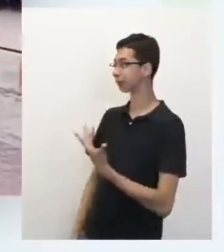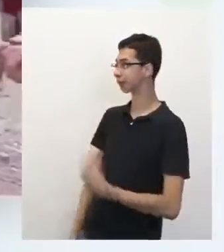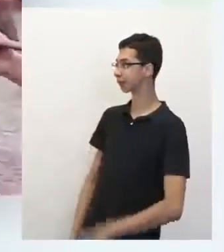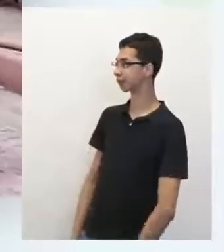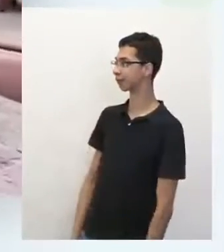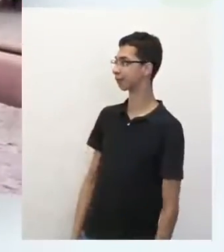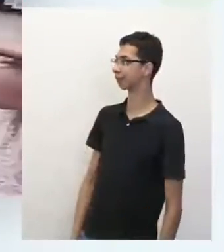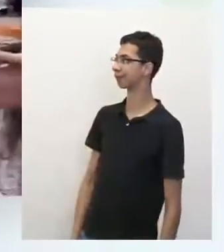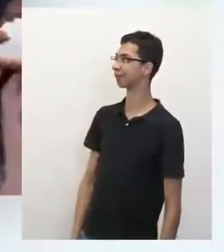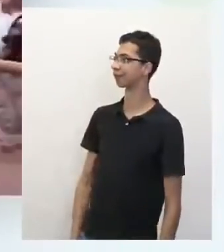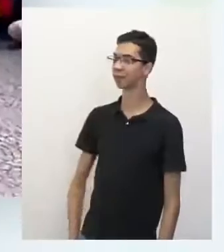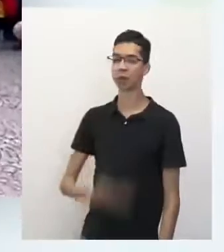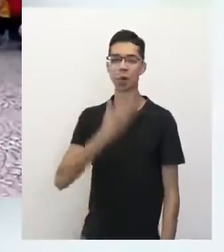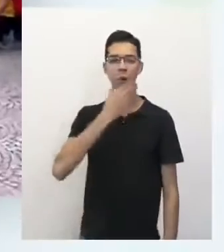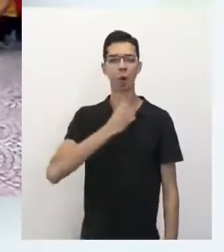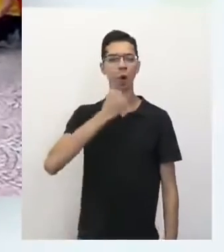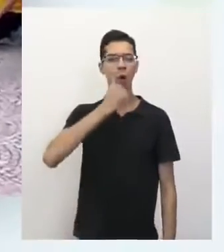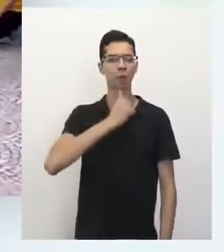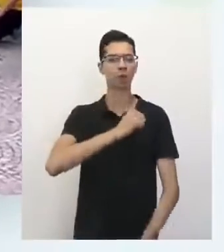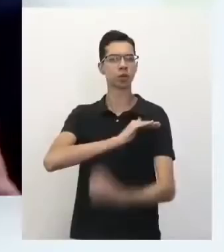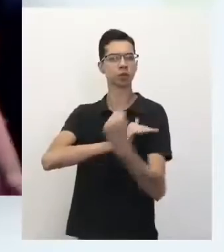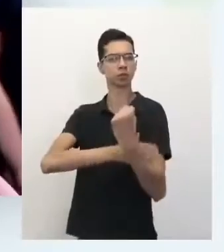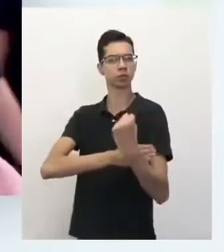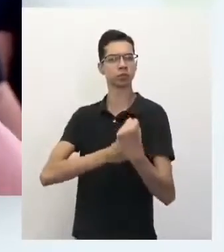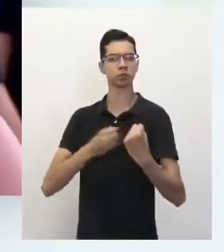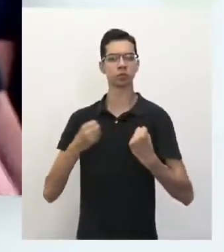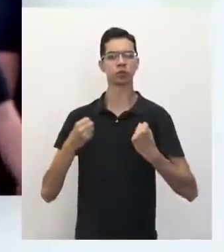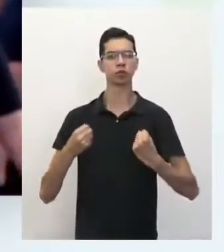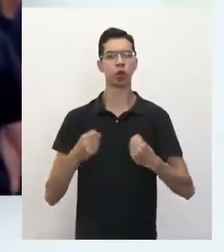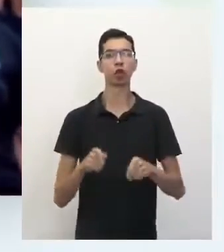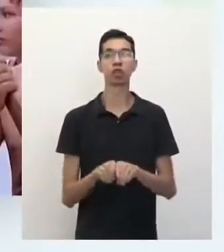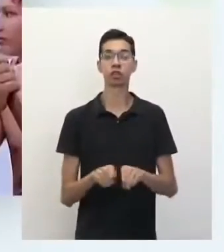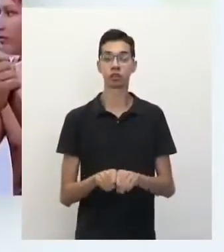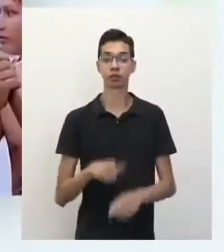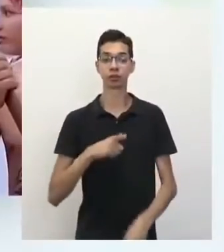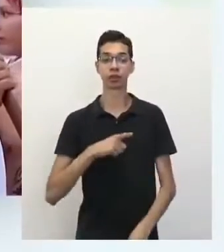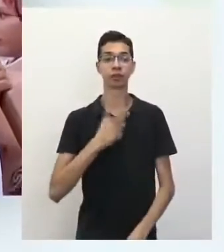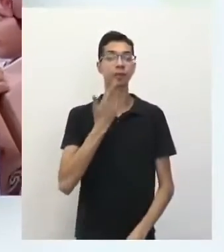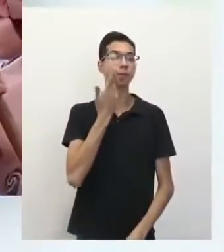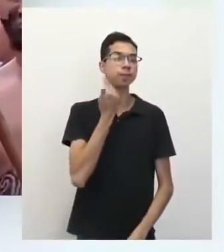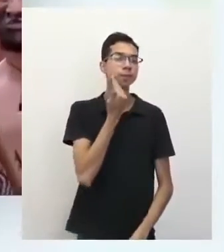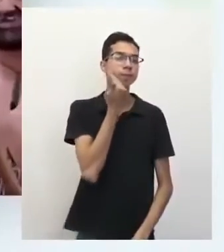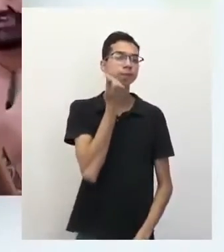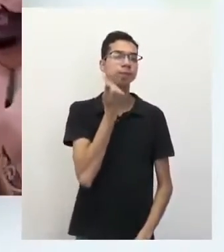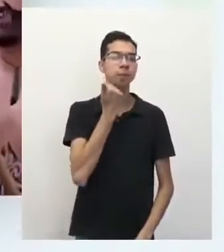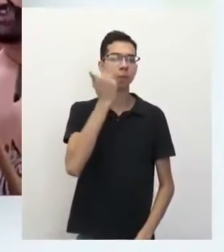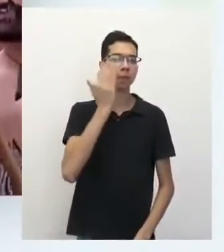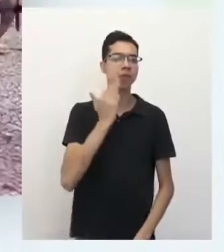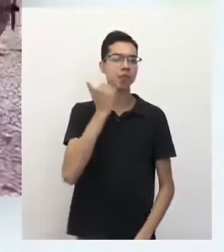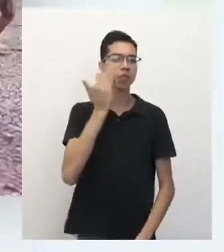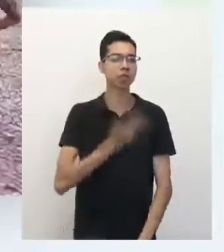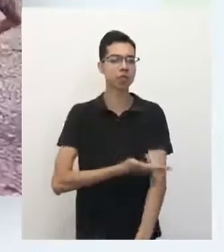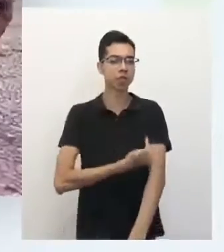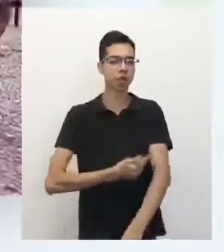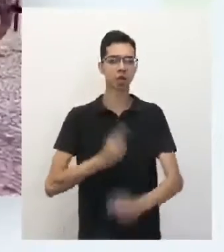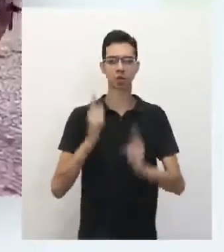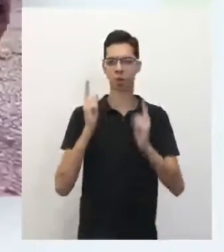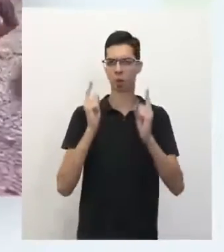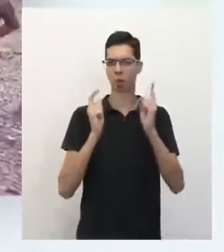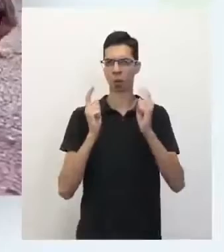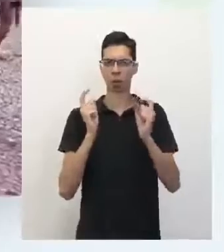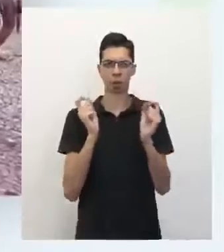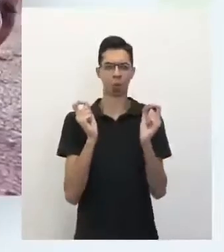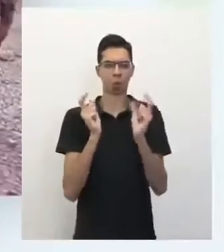Homens e mulheres fortes, com tatuagens, pinturas no rosto, caretas assustadoras, dança